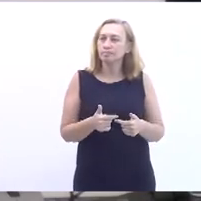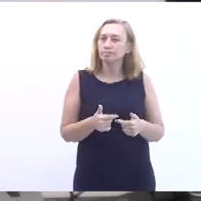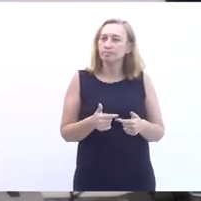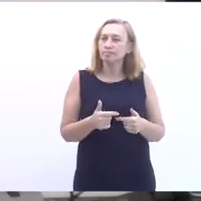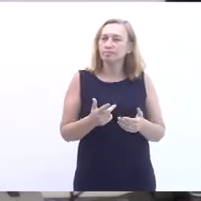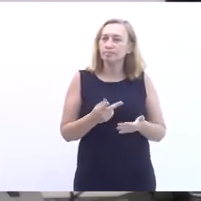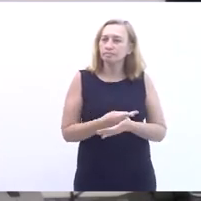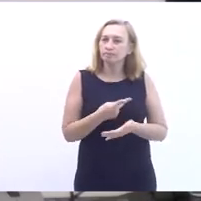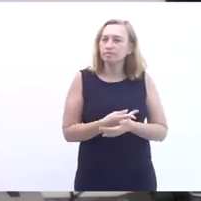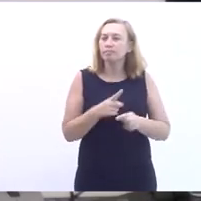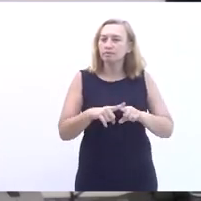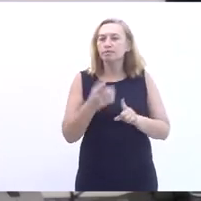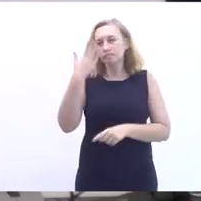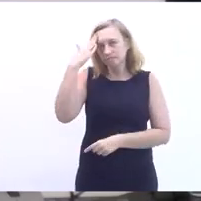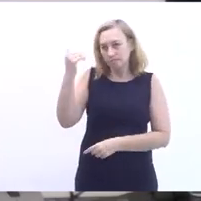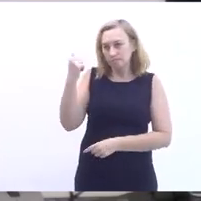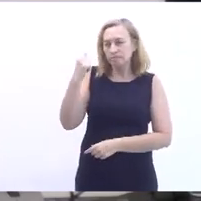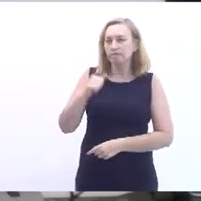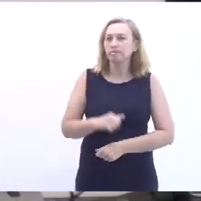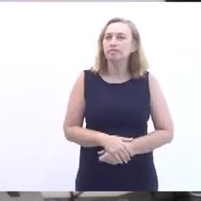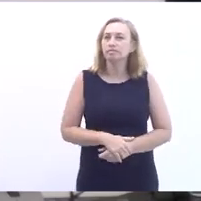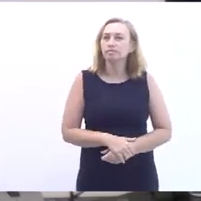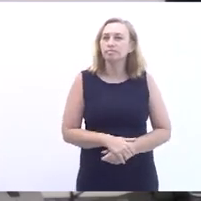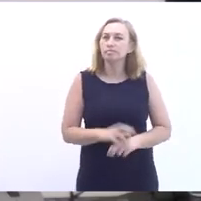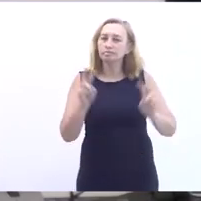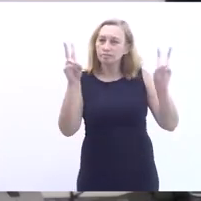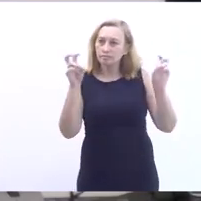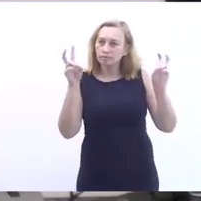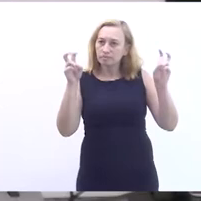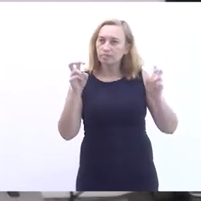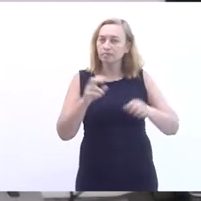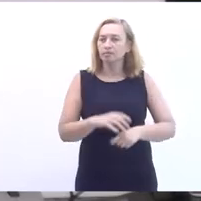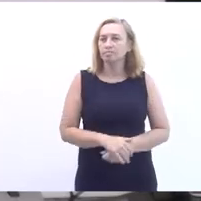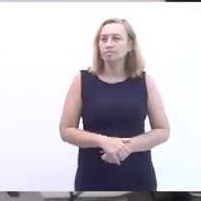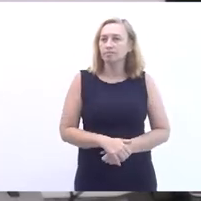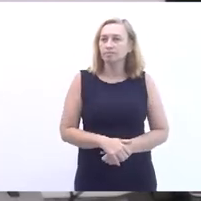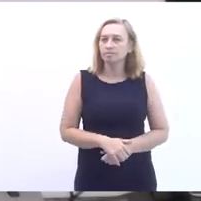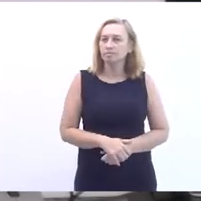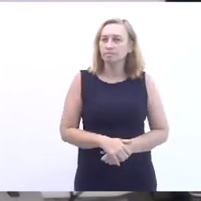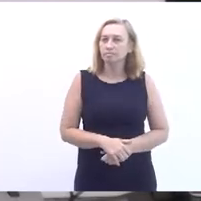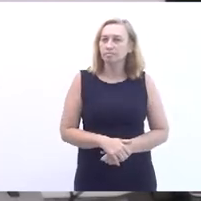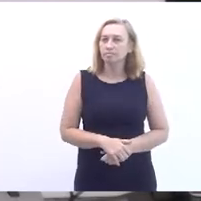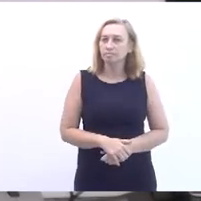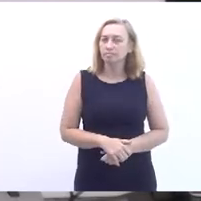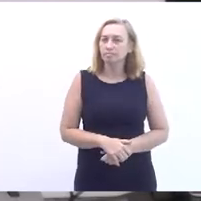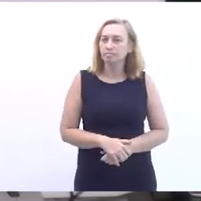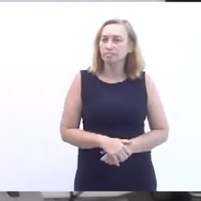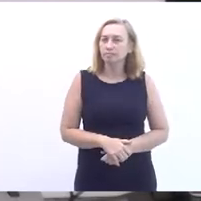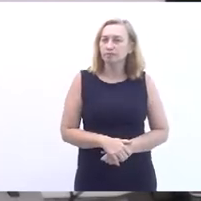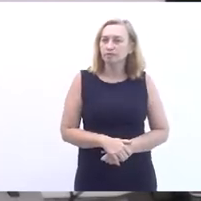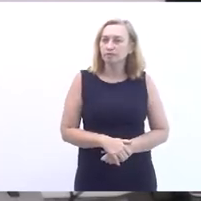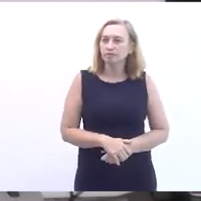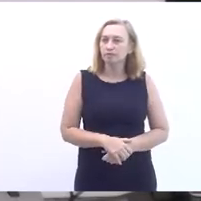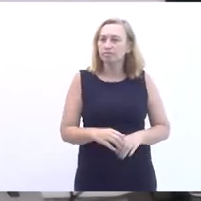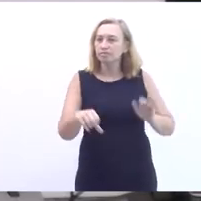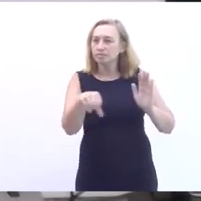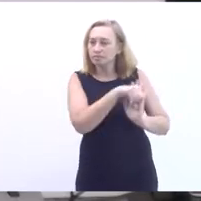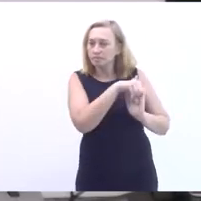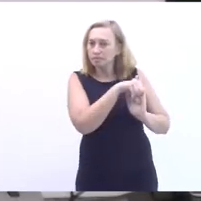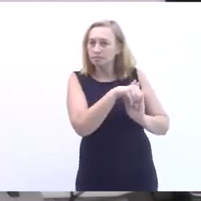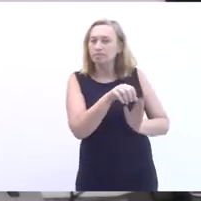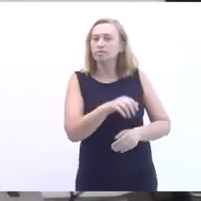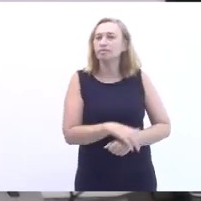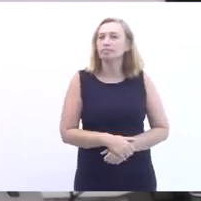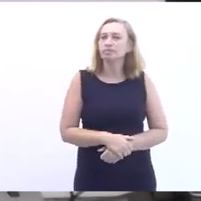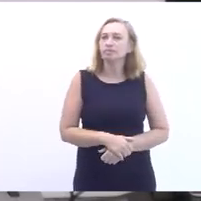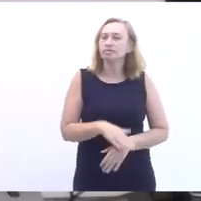Mas por outro lado a gente sabe que essa questão a questão da descriminalização